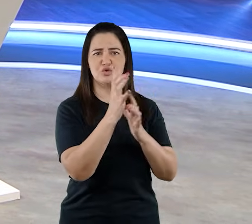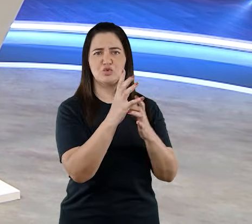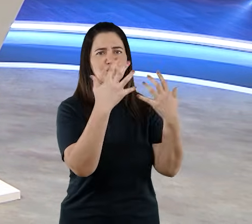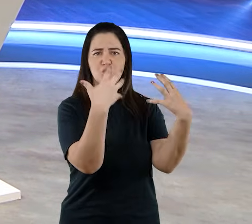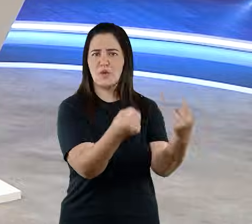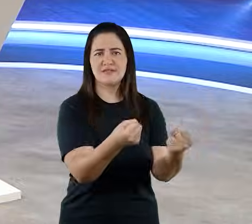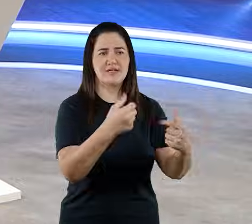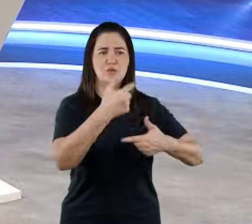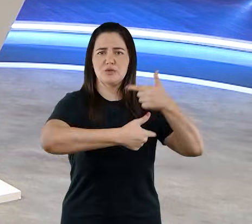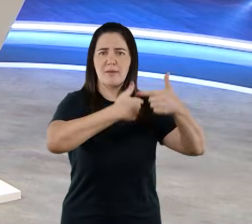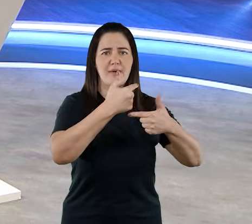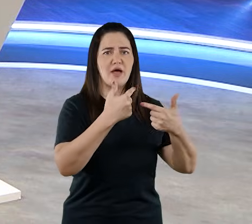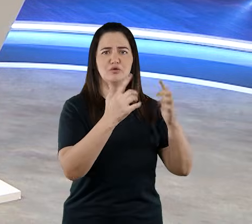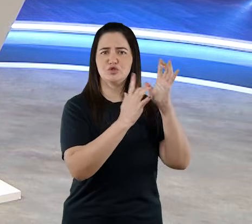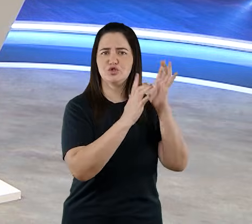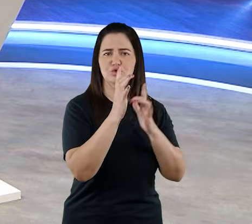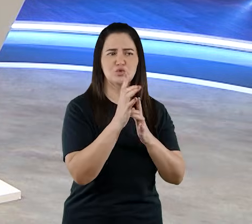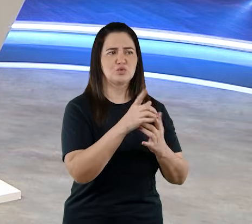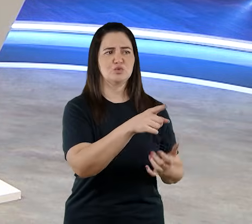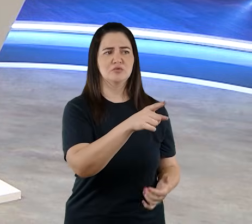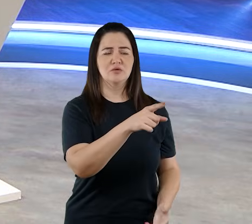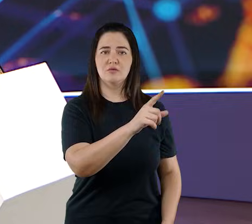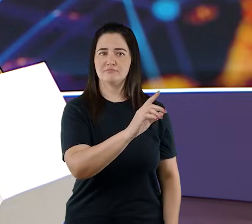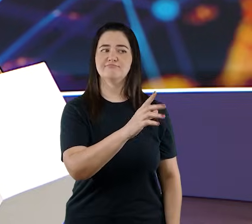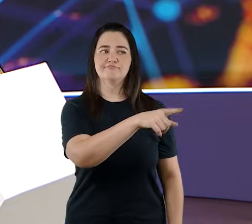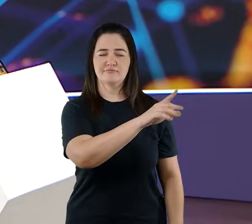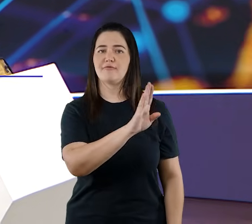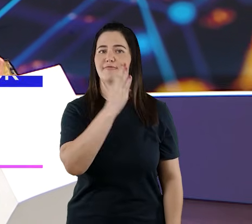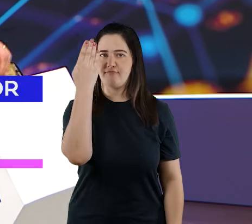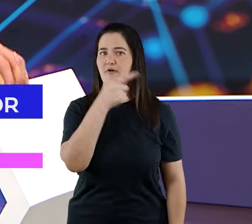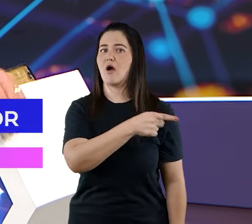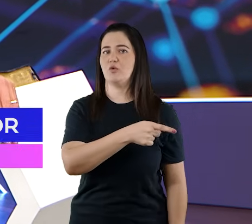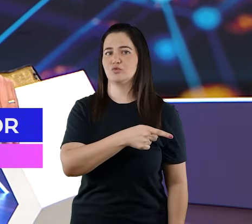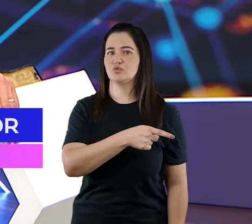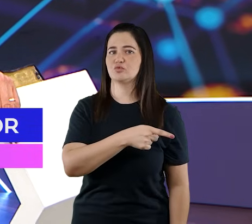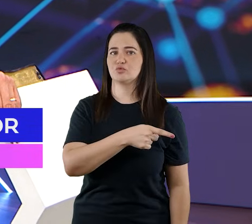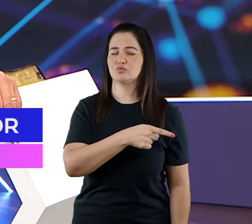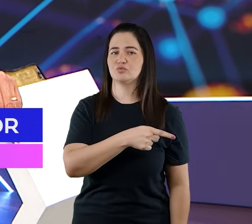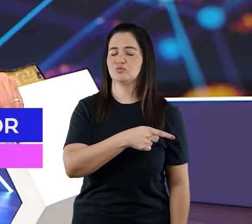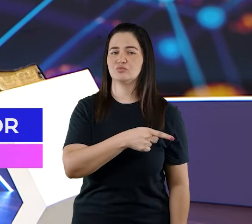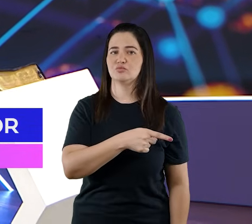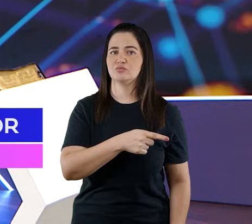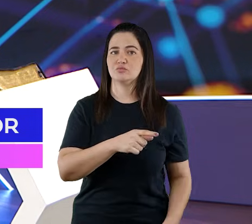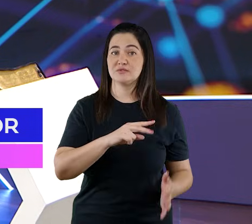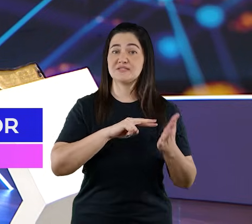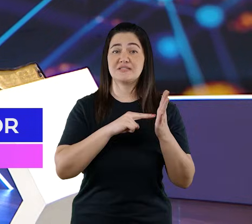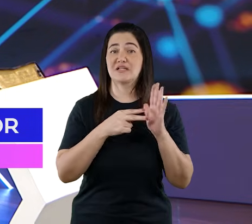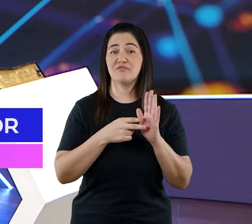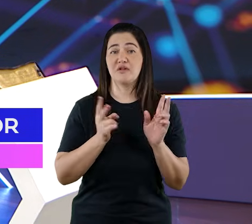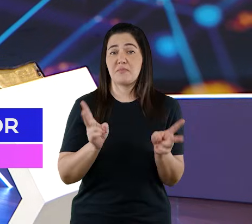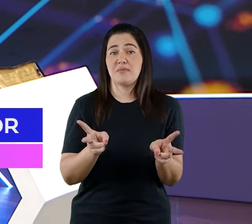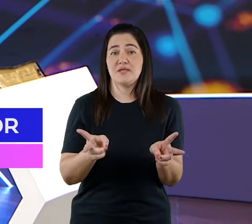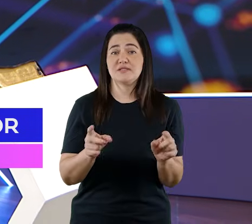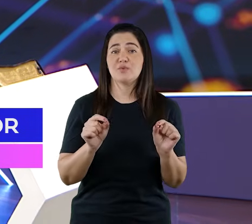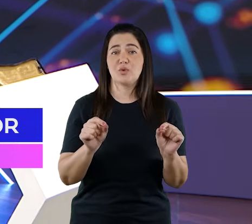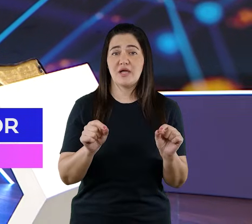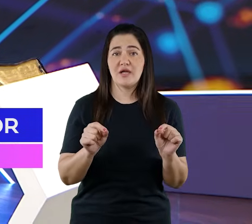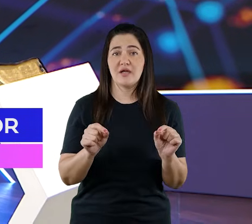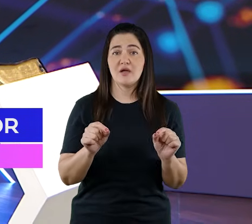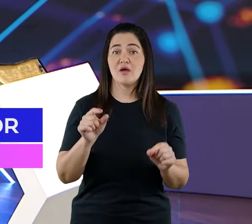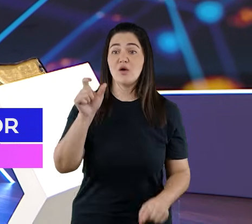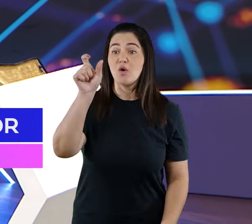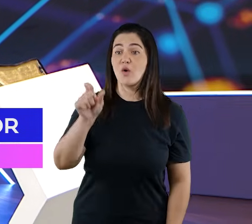missão é um profeta falso. É a mesma ideia. Não há contradição entre os